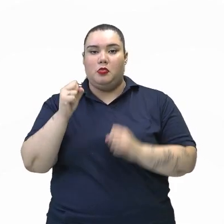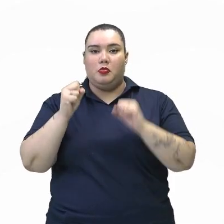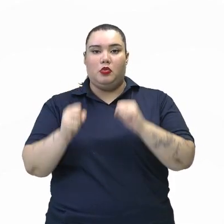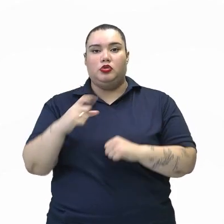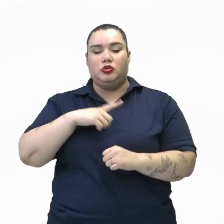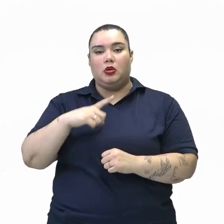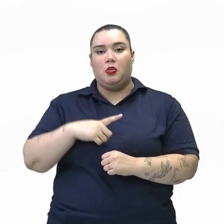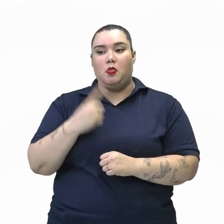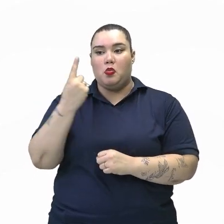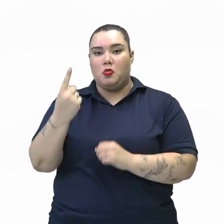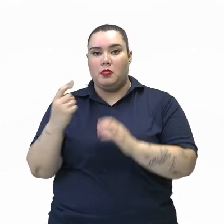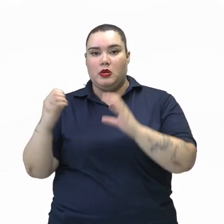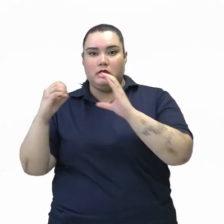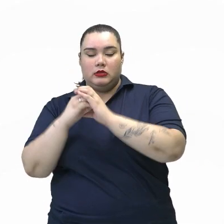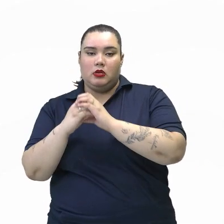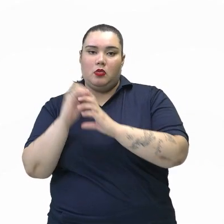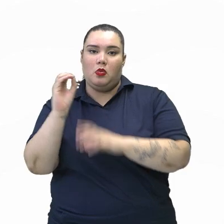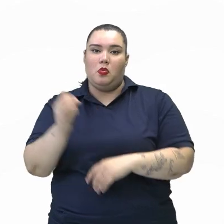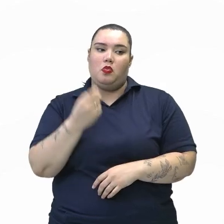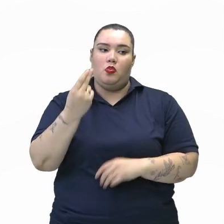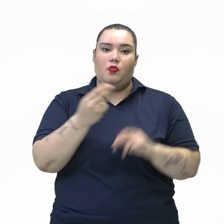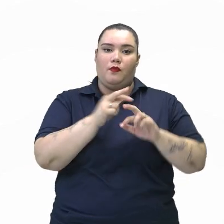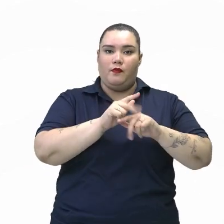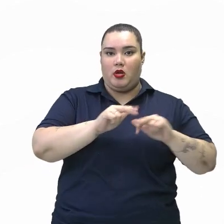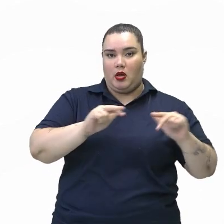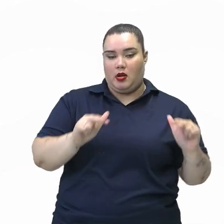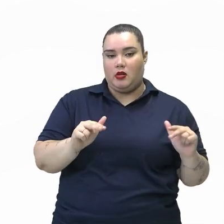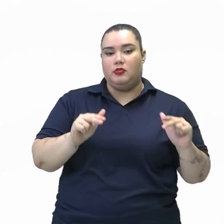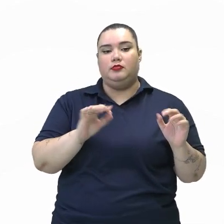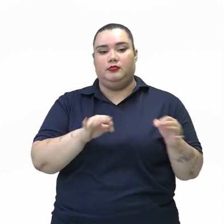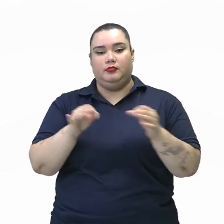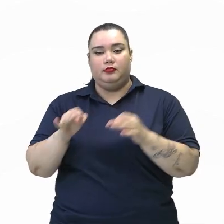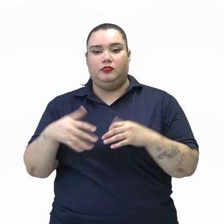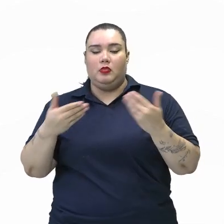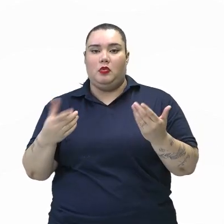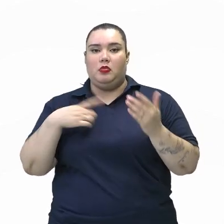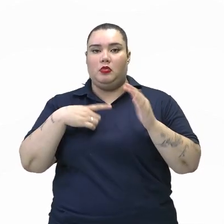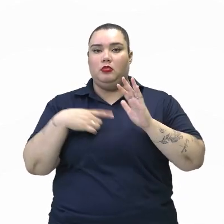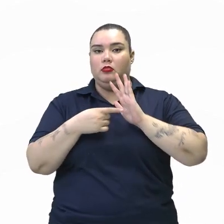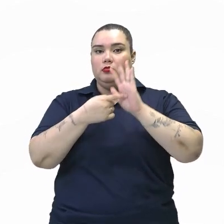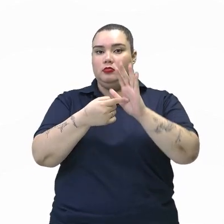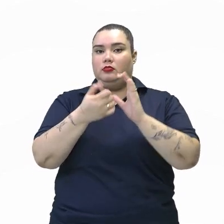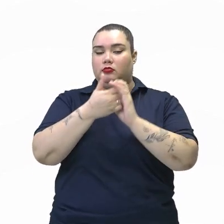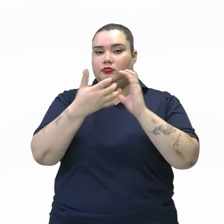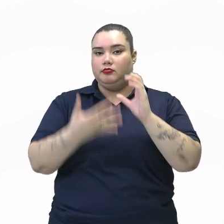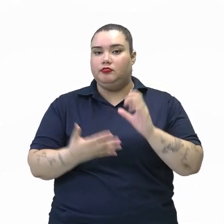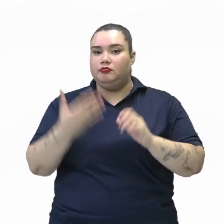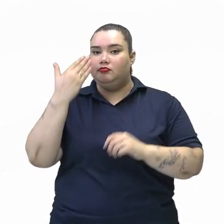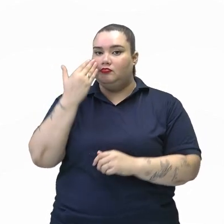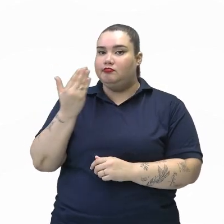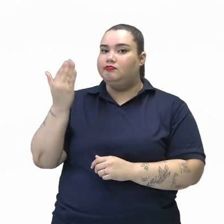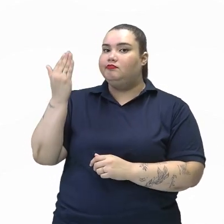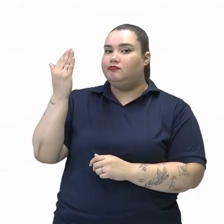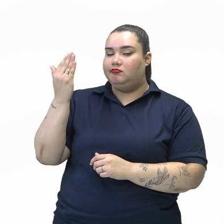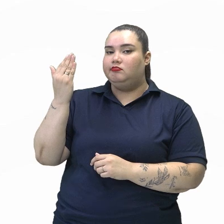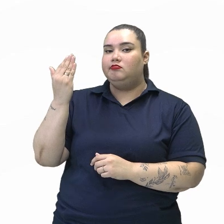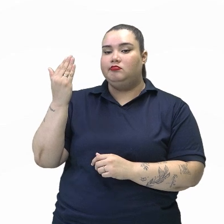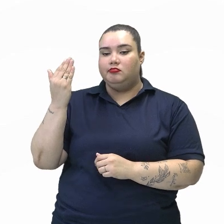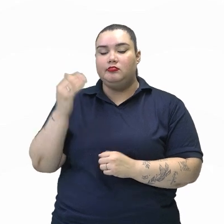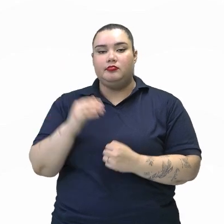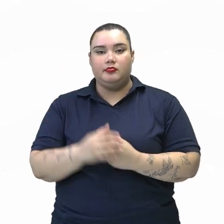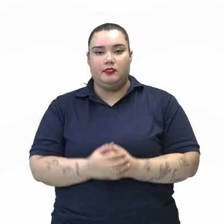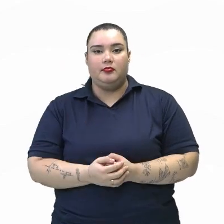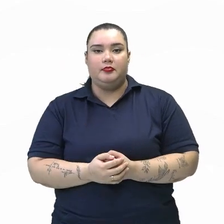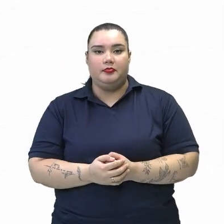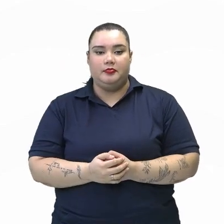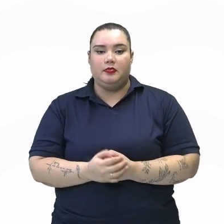ser unicelulares e multicelulares. Então, aí nós temos uma característica meio que de transição entre seres